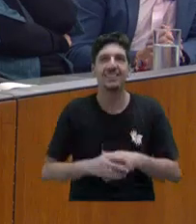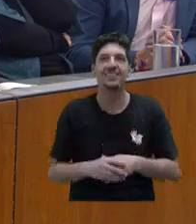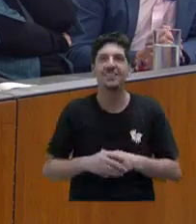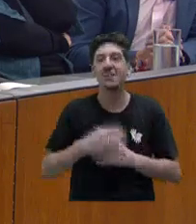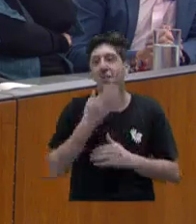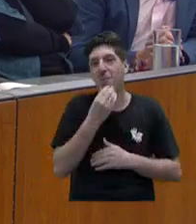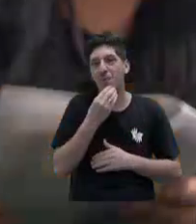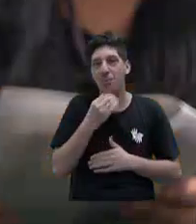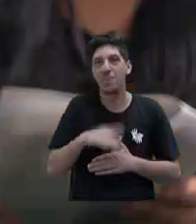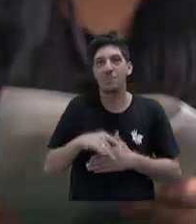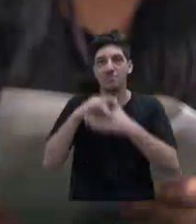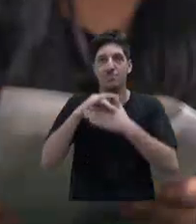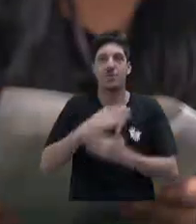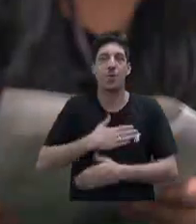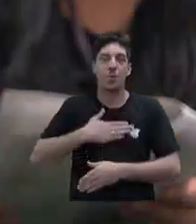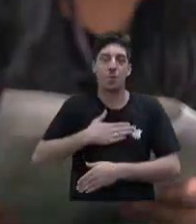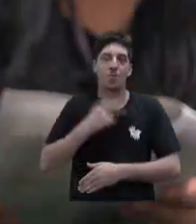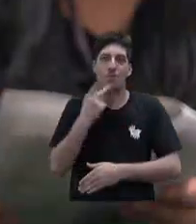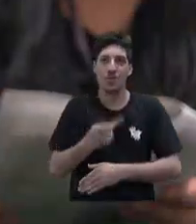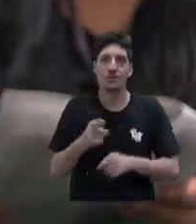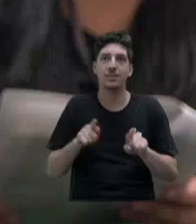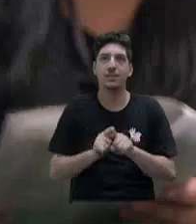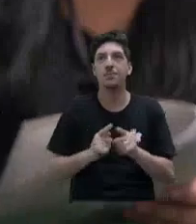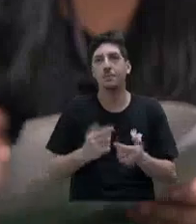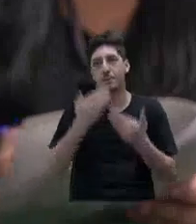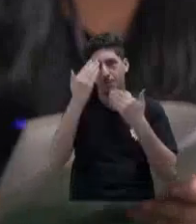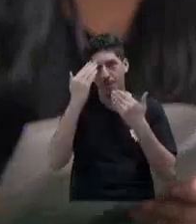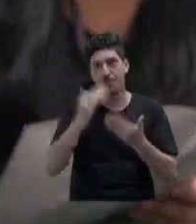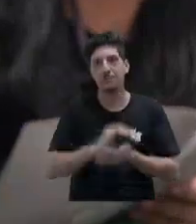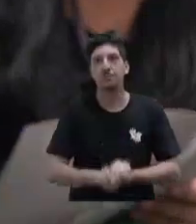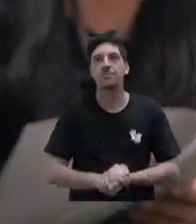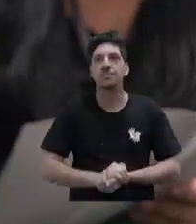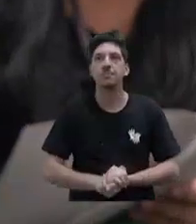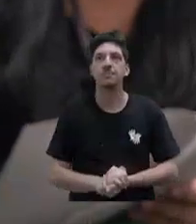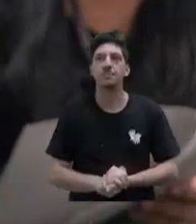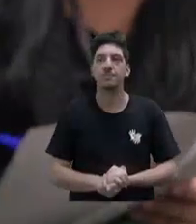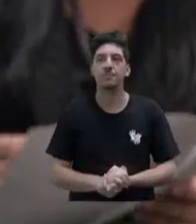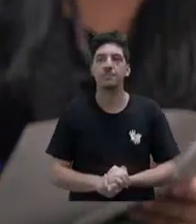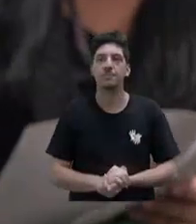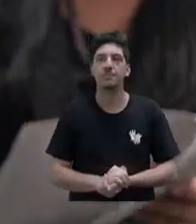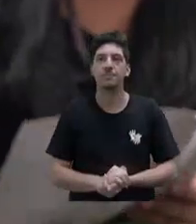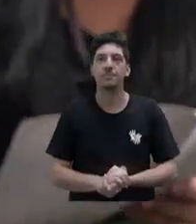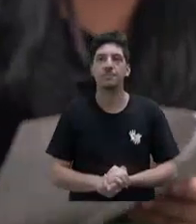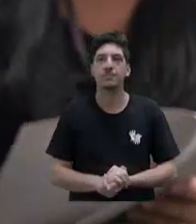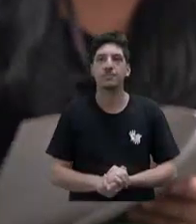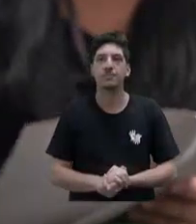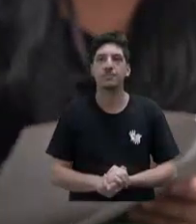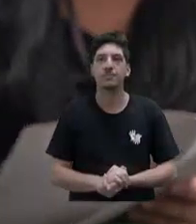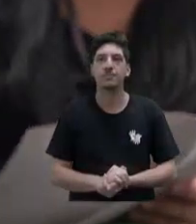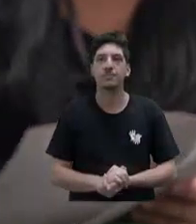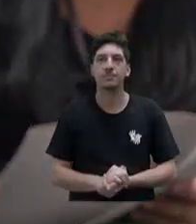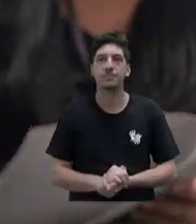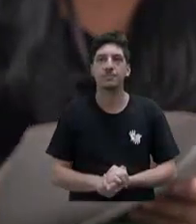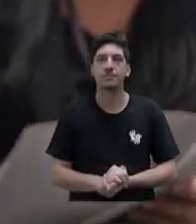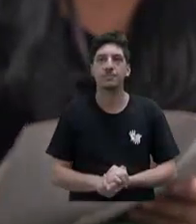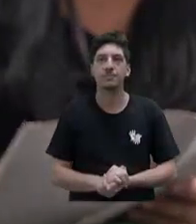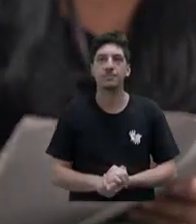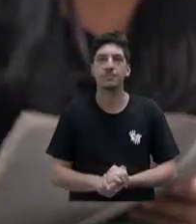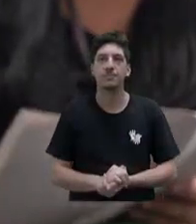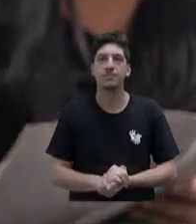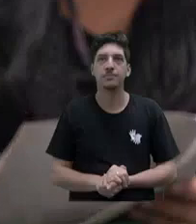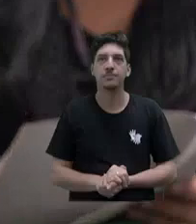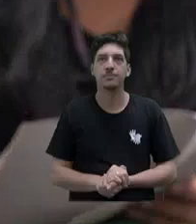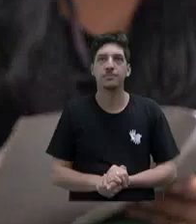de falar, né? Agradecer o nosso grande governador, Romeu Zema, por ter confiado essa pasta tão